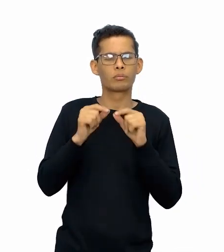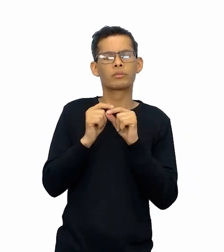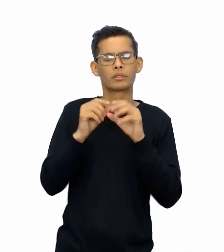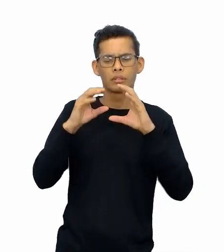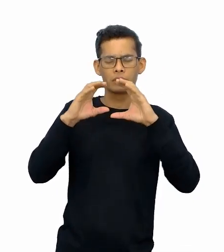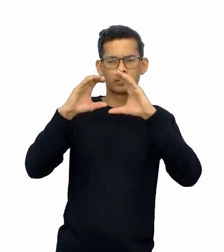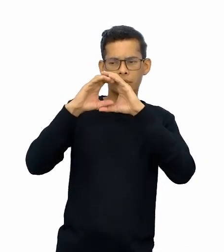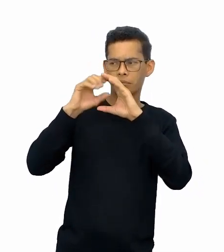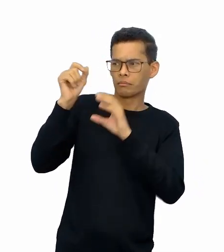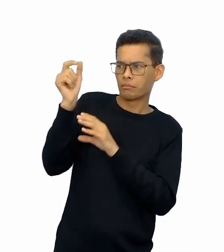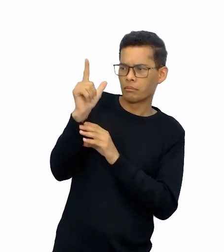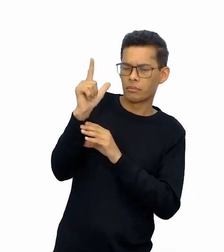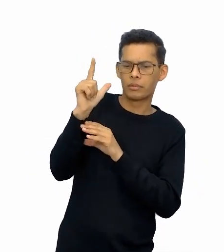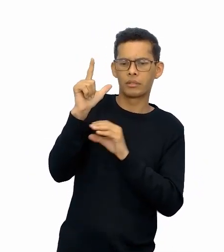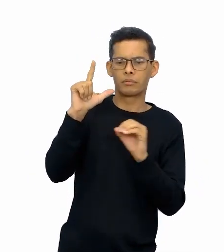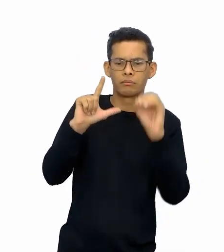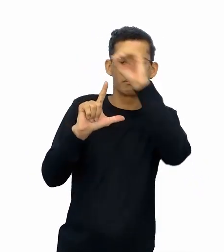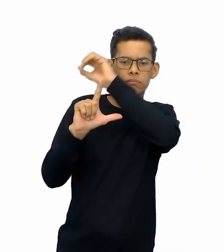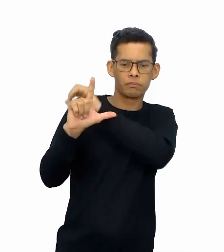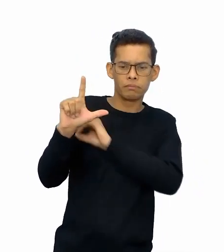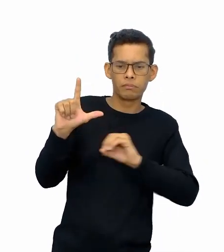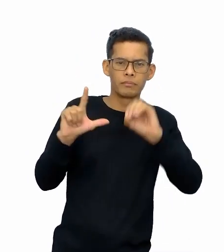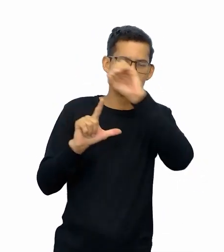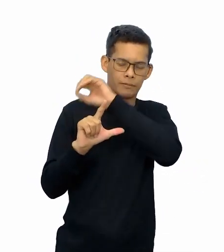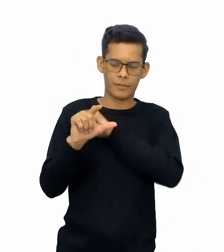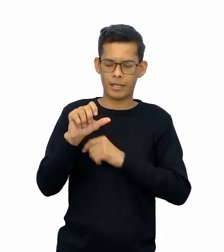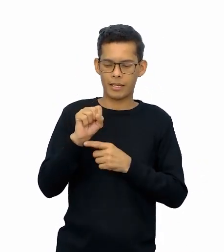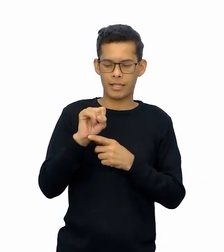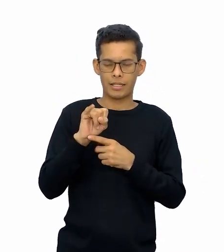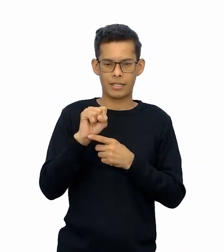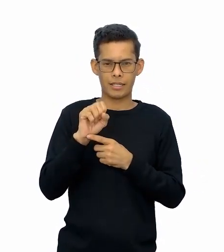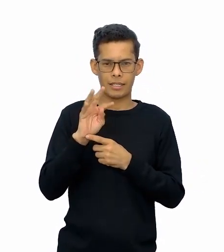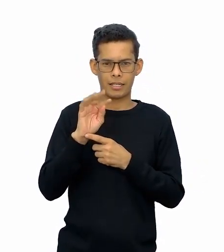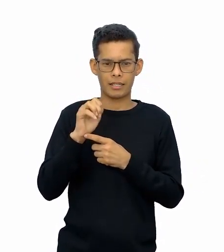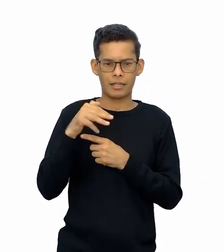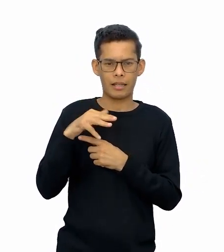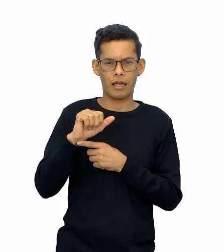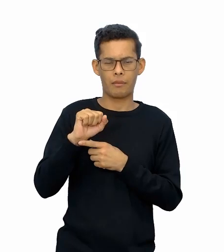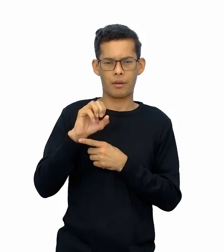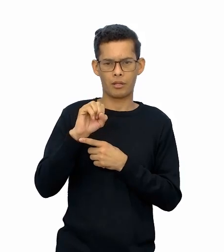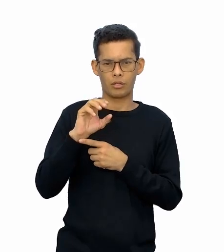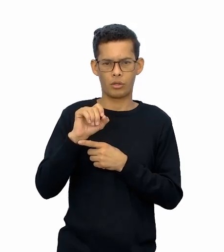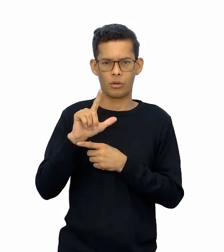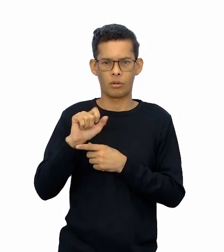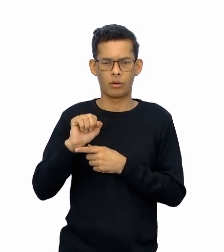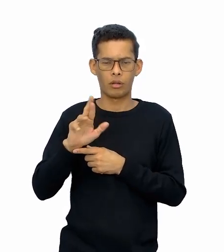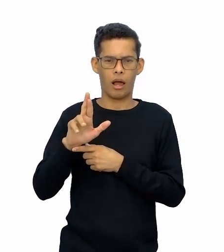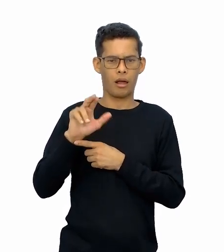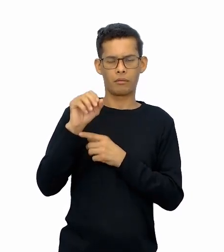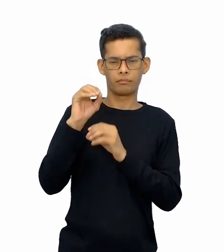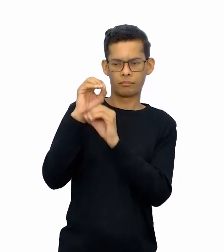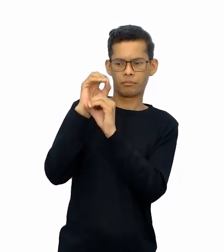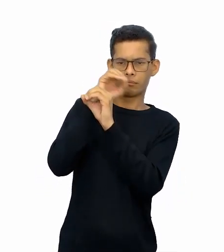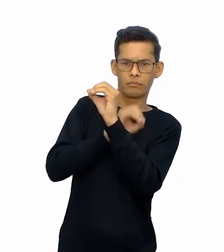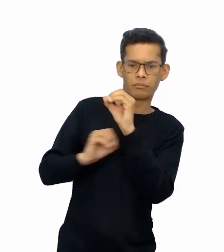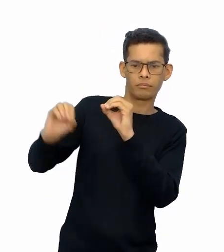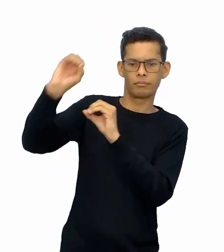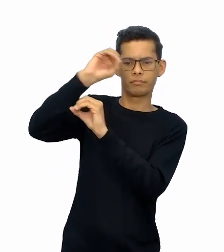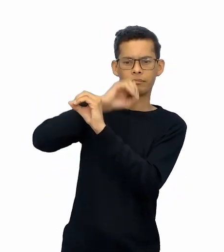peguei essa aula, né, essa duplinha de aula, para inserir uma possibilidade